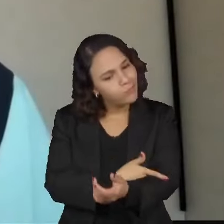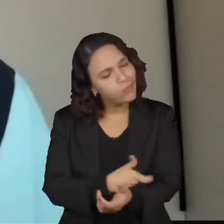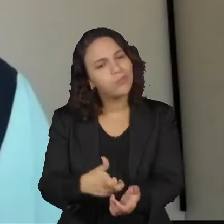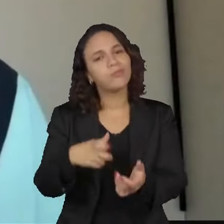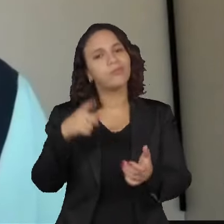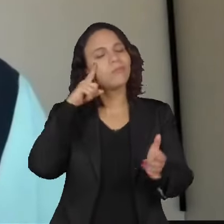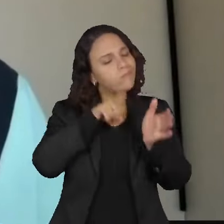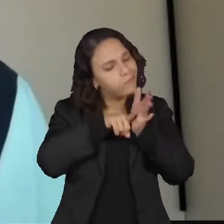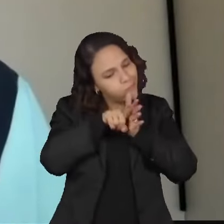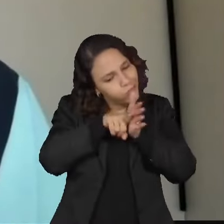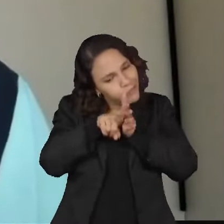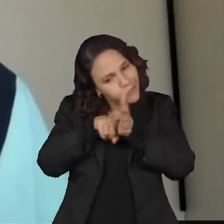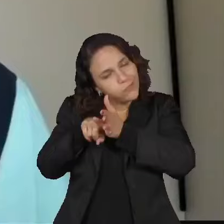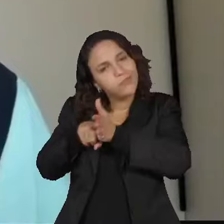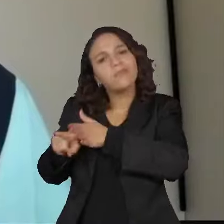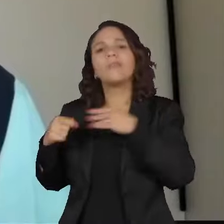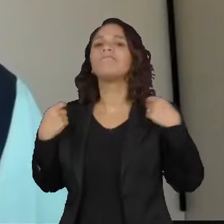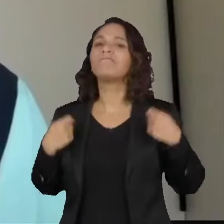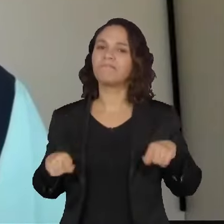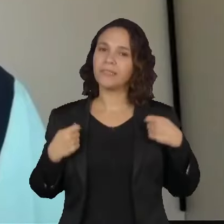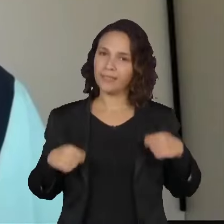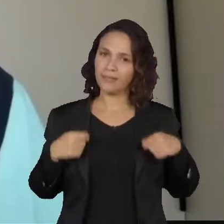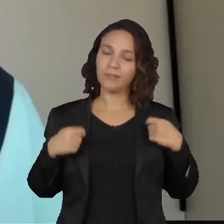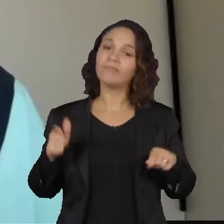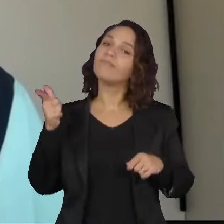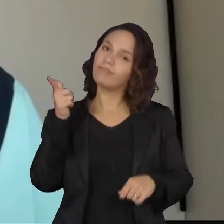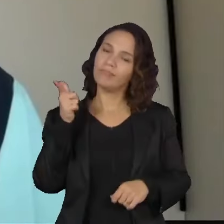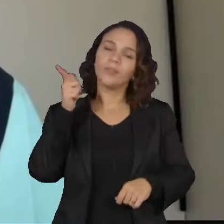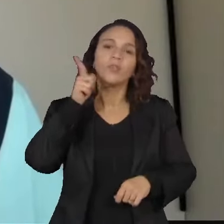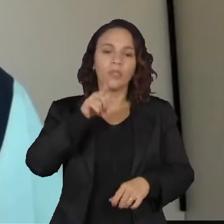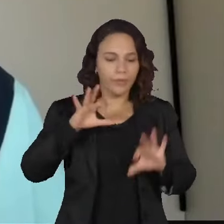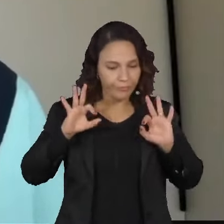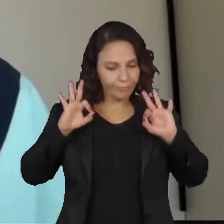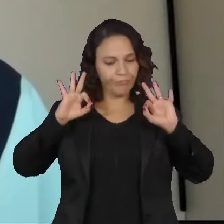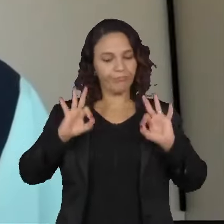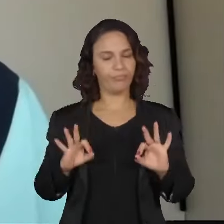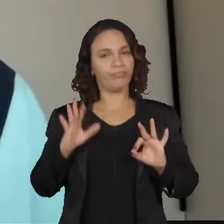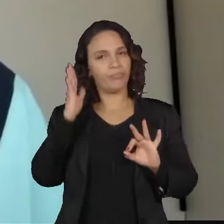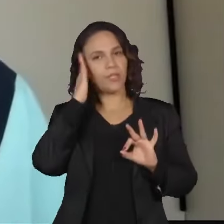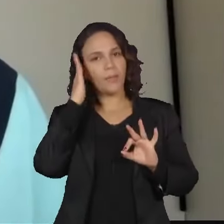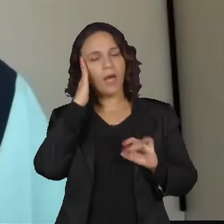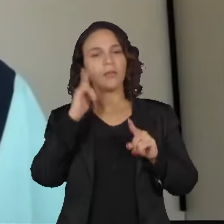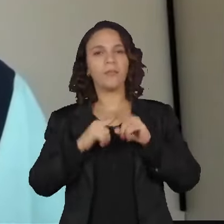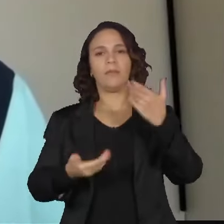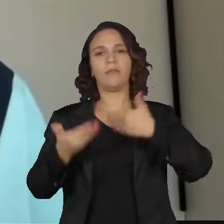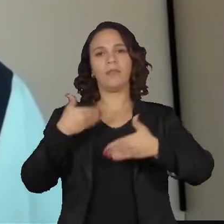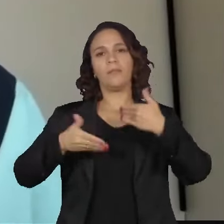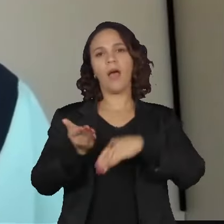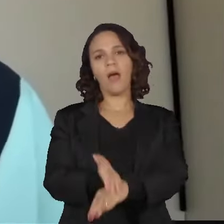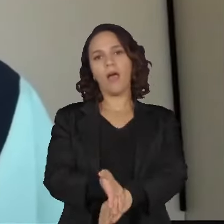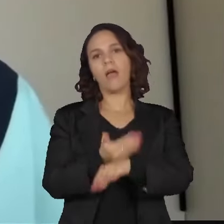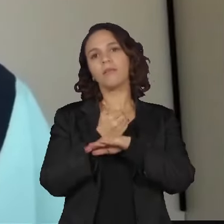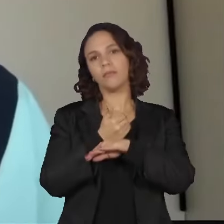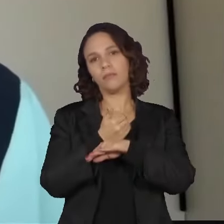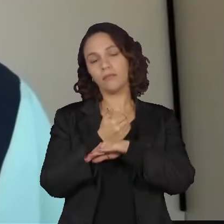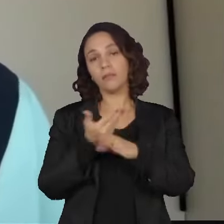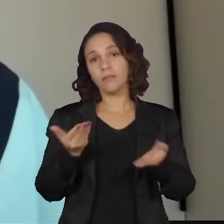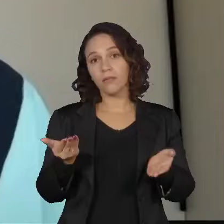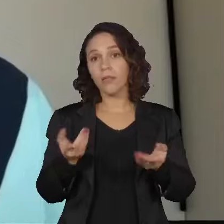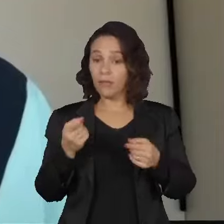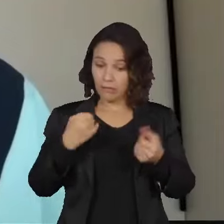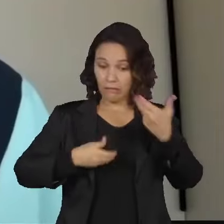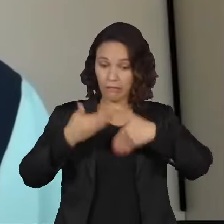ativo da população para que possa ser detectado esse diagnóstico e tratado o mais precoce possível, que quanto